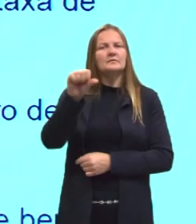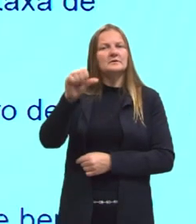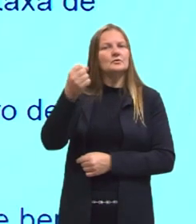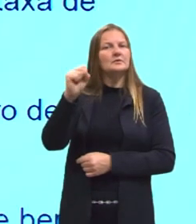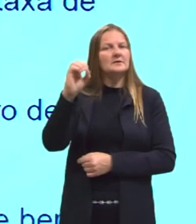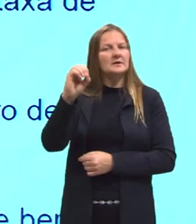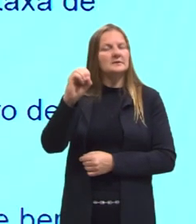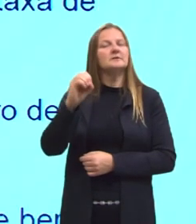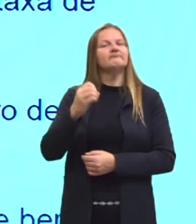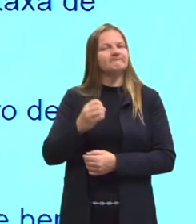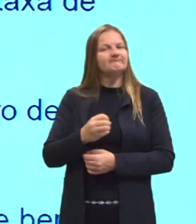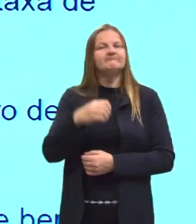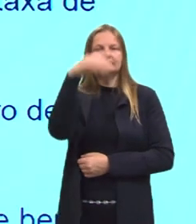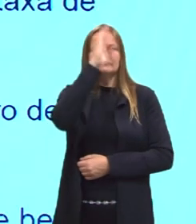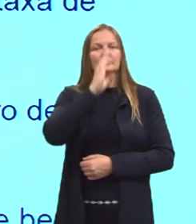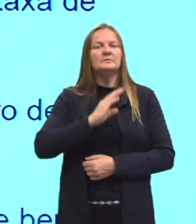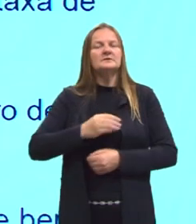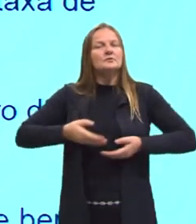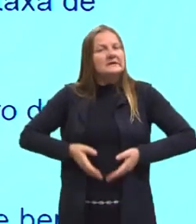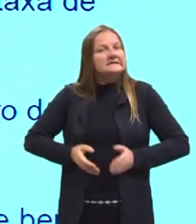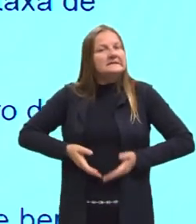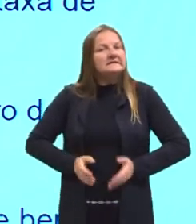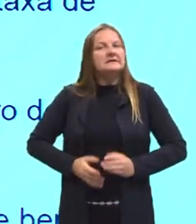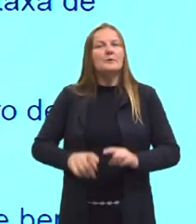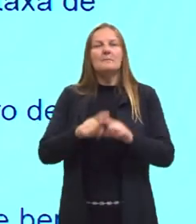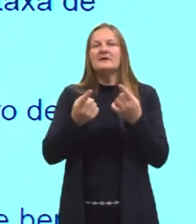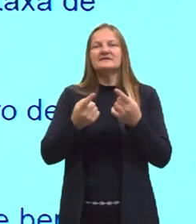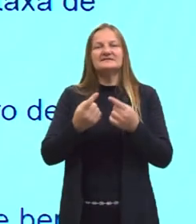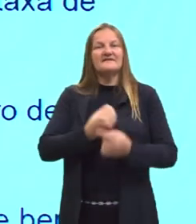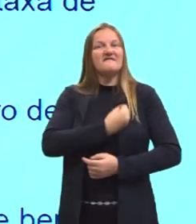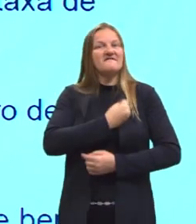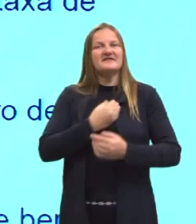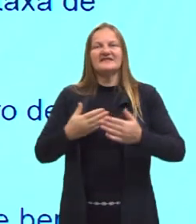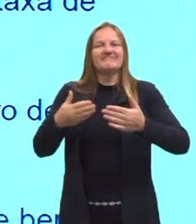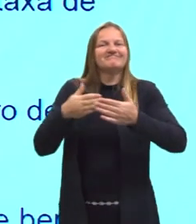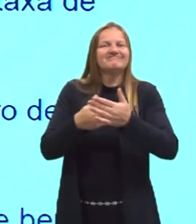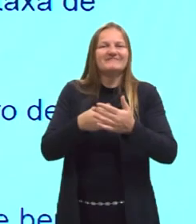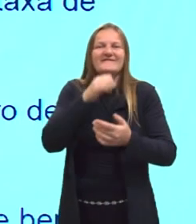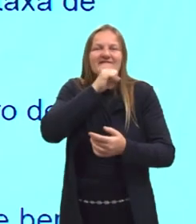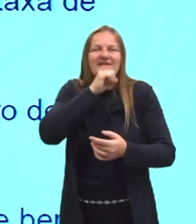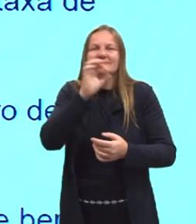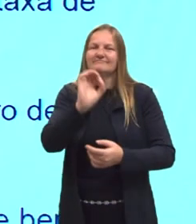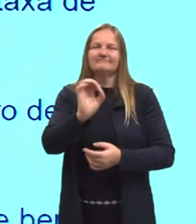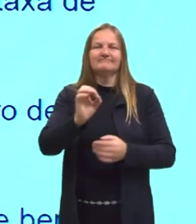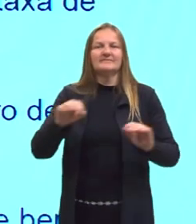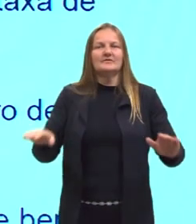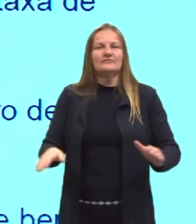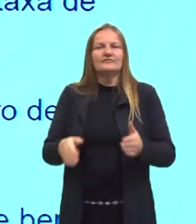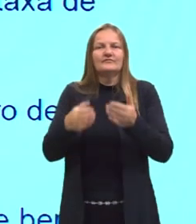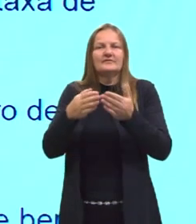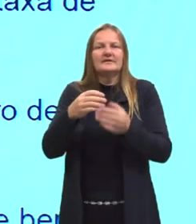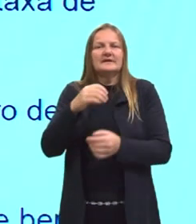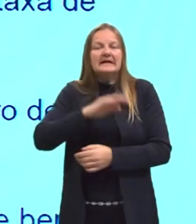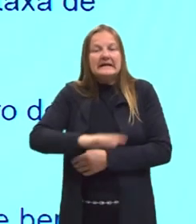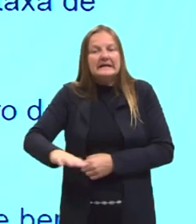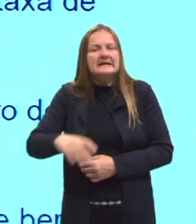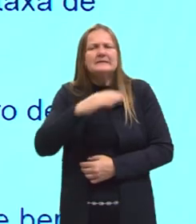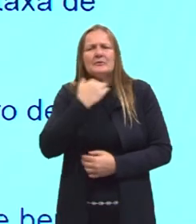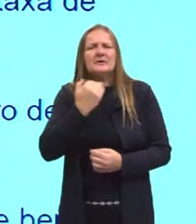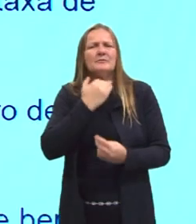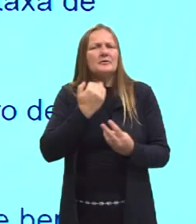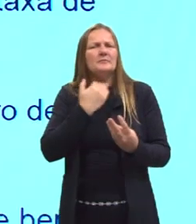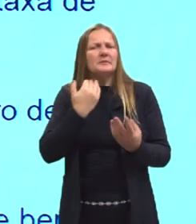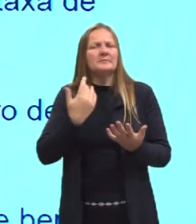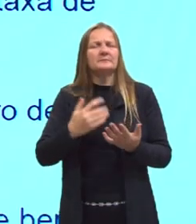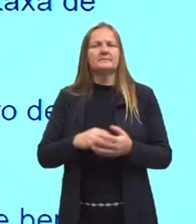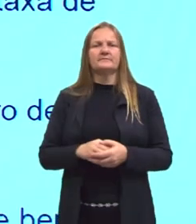pirâmide brasileira era jovem nascia muitas pessoas É né só que essas pessoas não conseguiam por exemplo passado a infância por ele